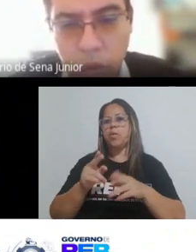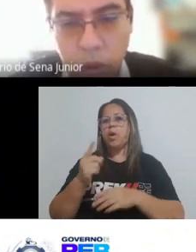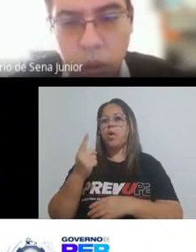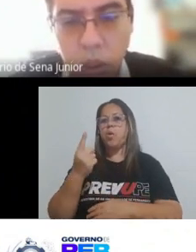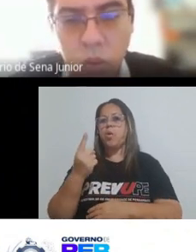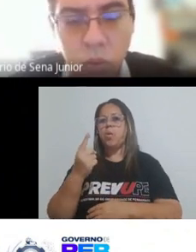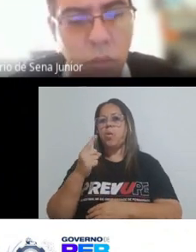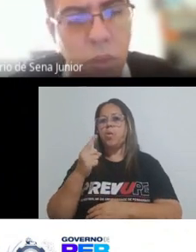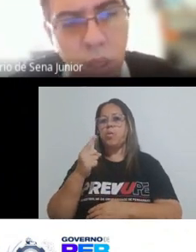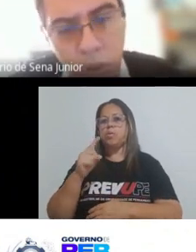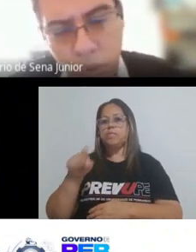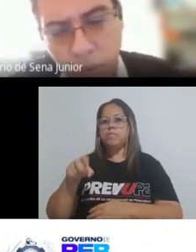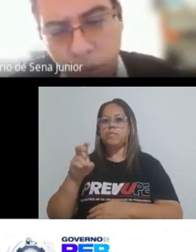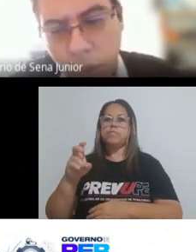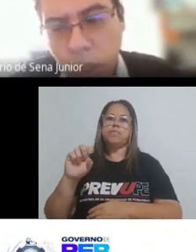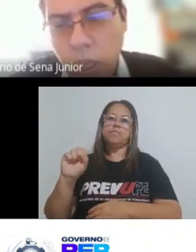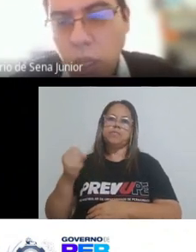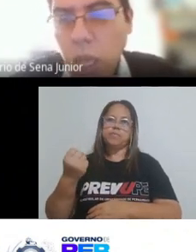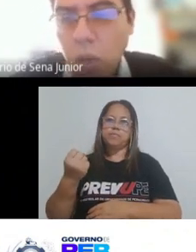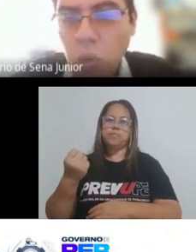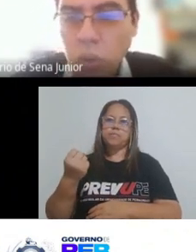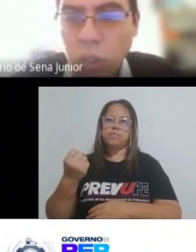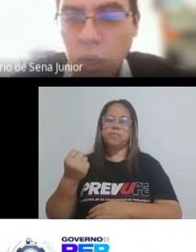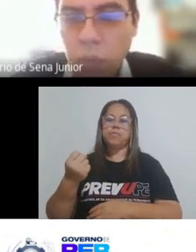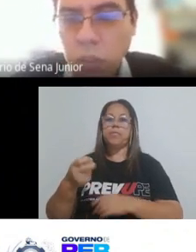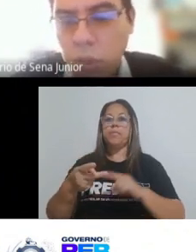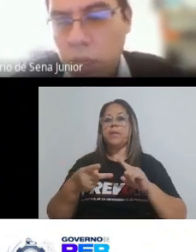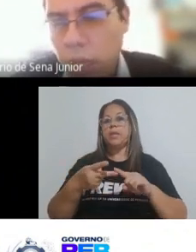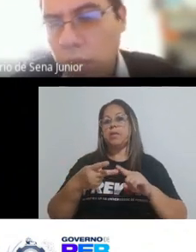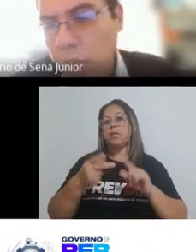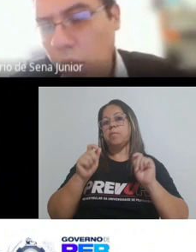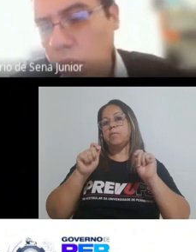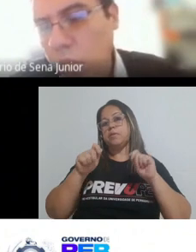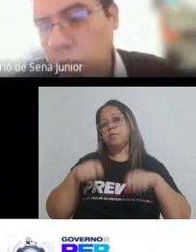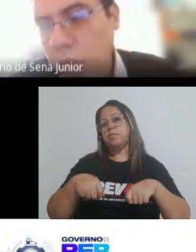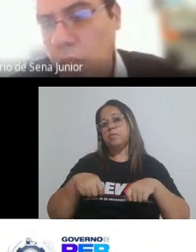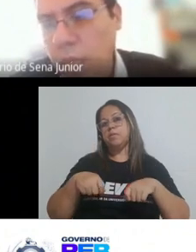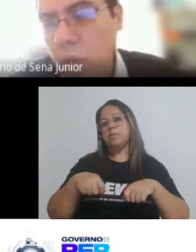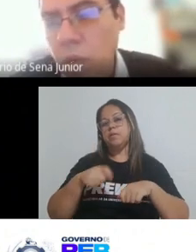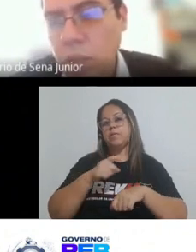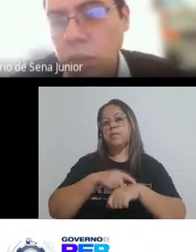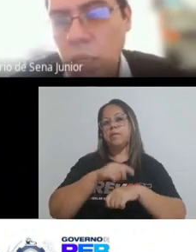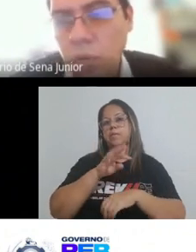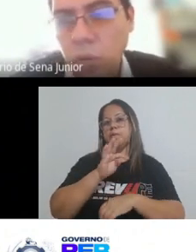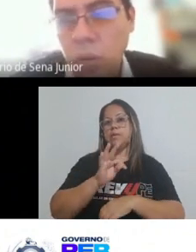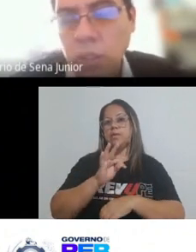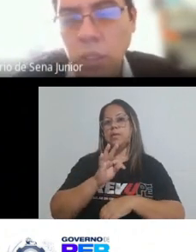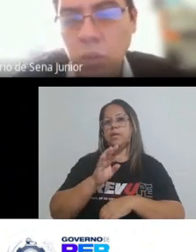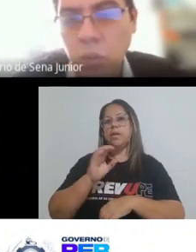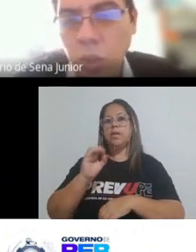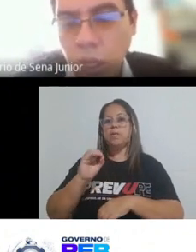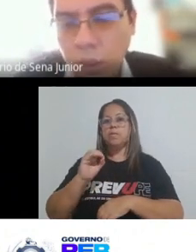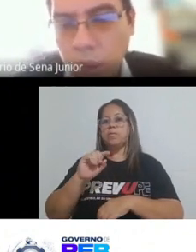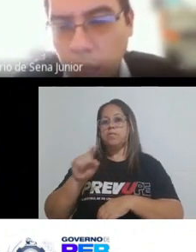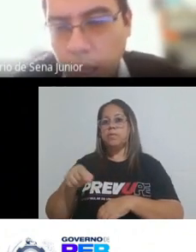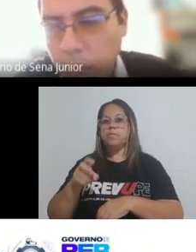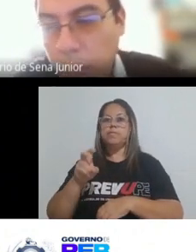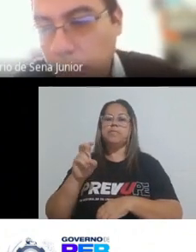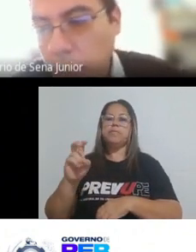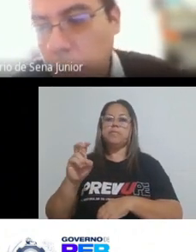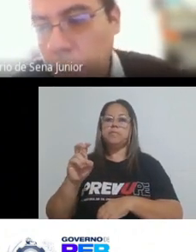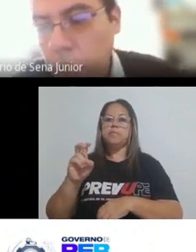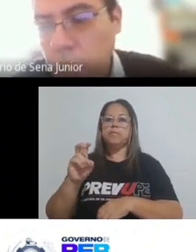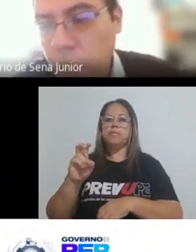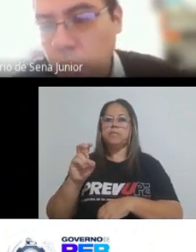segundo e meio. E a outra possibilidade é um tempo de queda igual a 0,5. Então, é